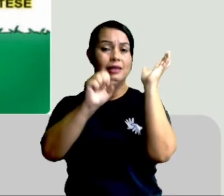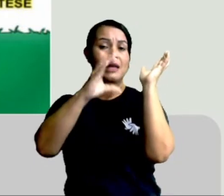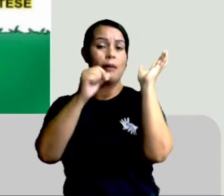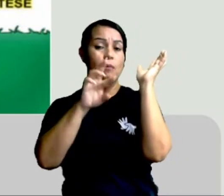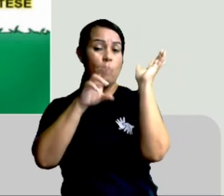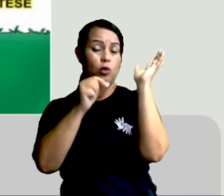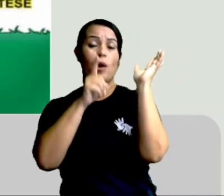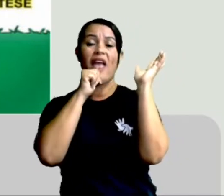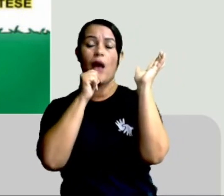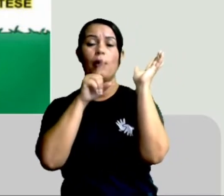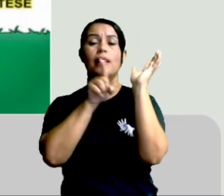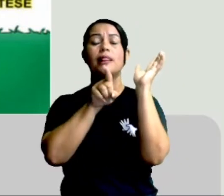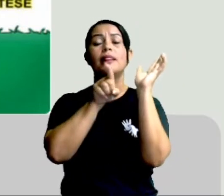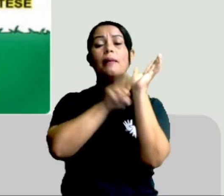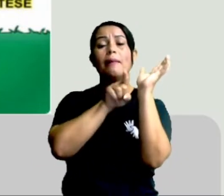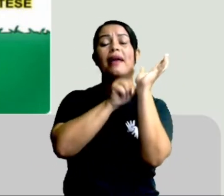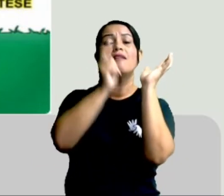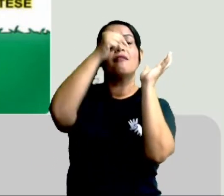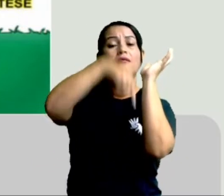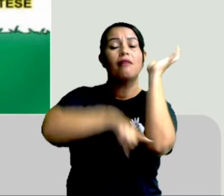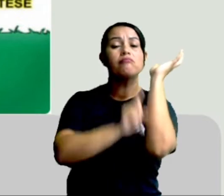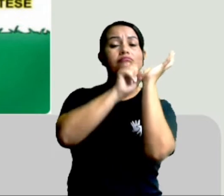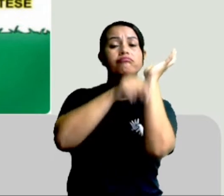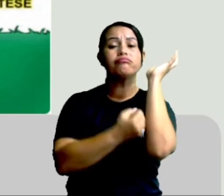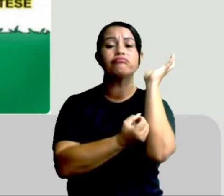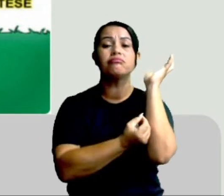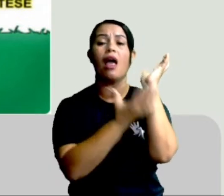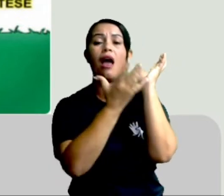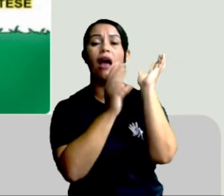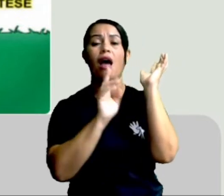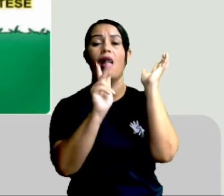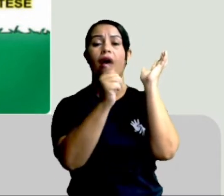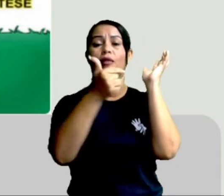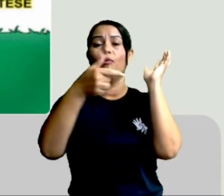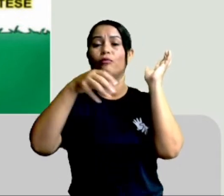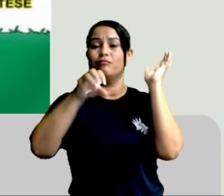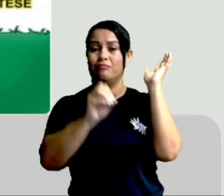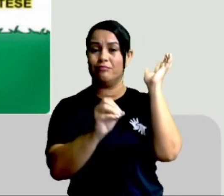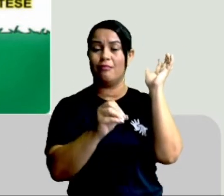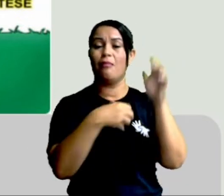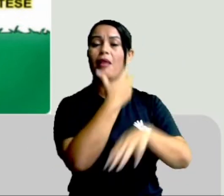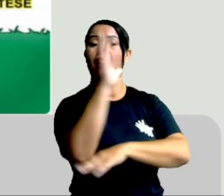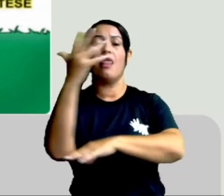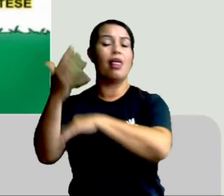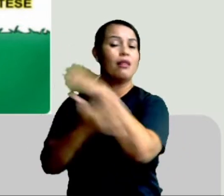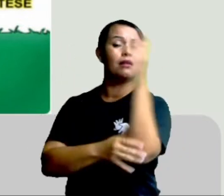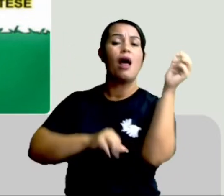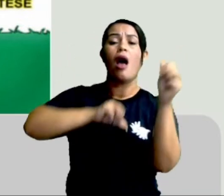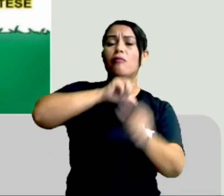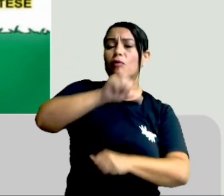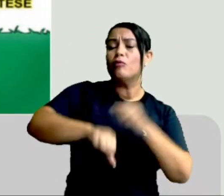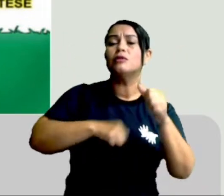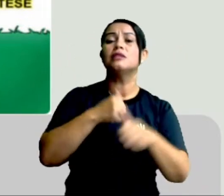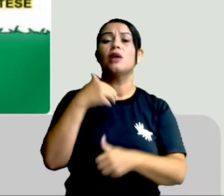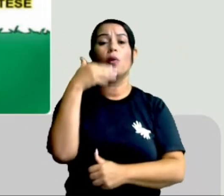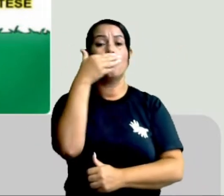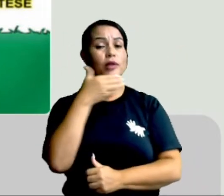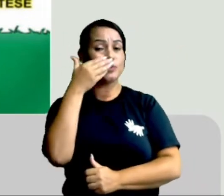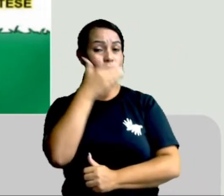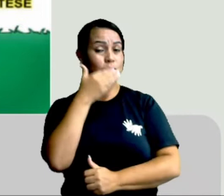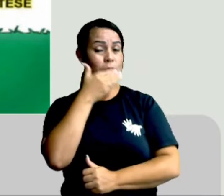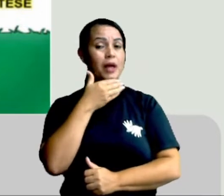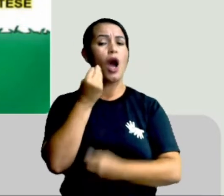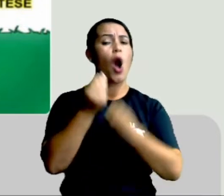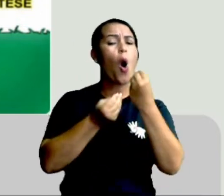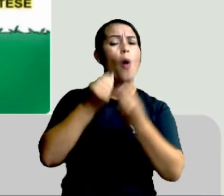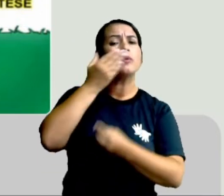vai liberar oxigênio para a natureza, e aí ela vai conseguir produzir glicose, produzir esse açúcar. E